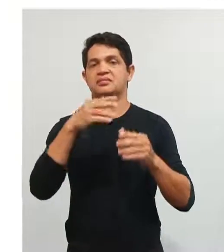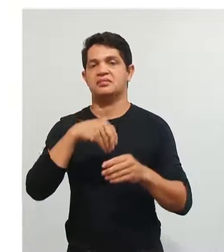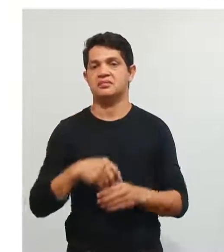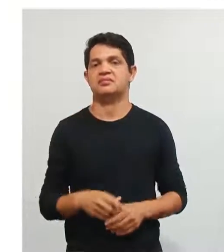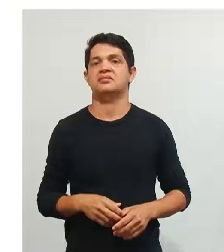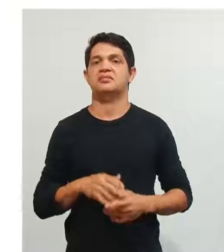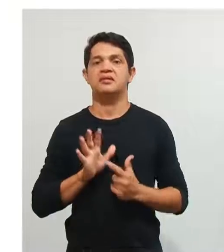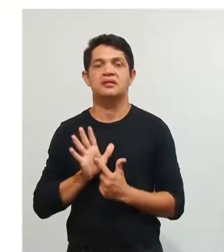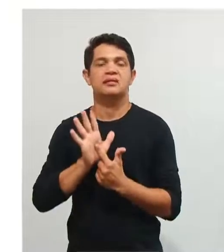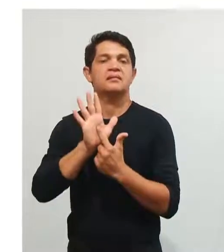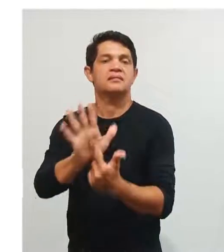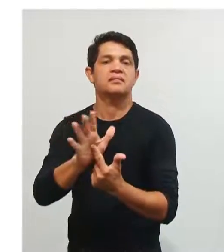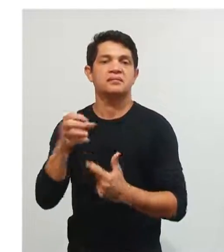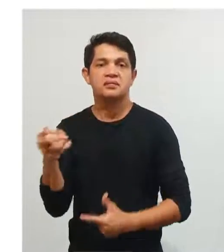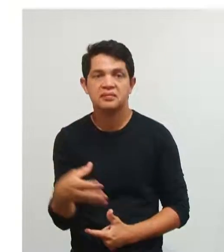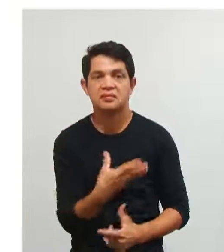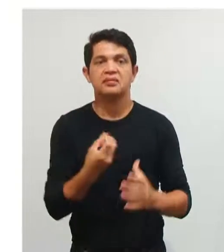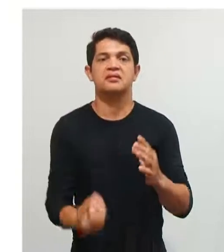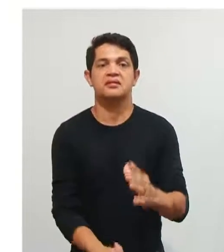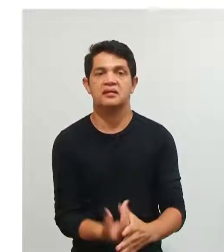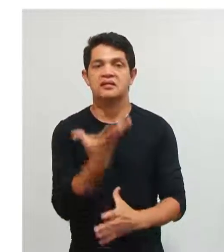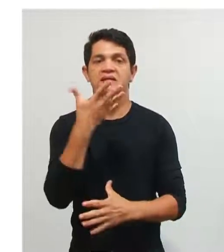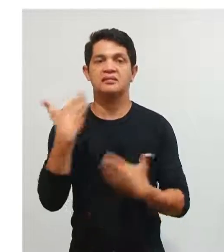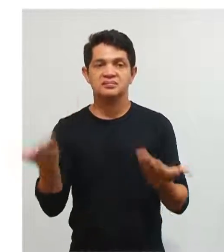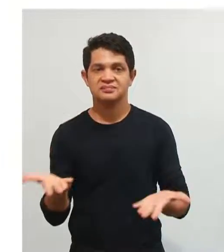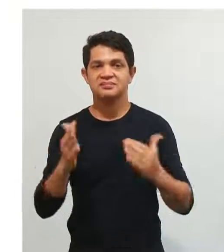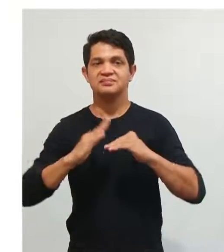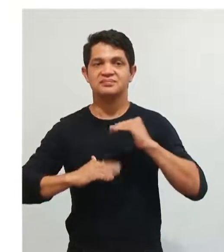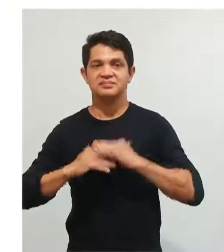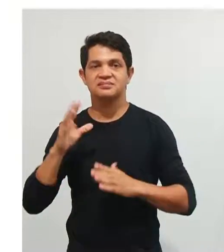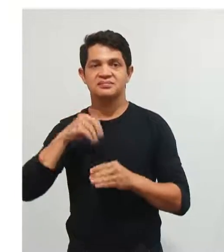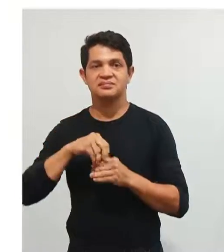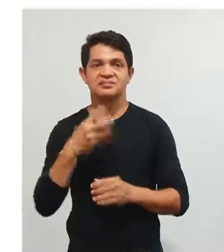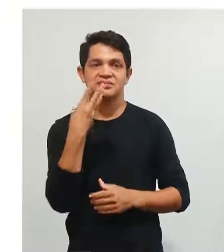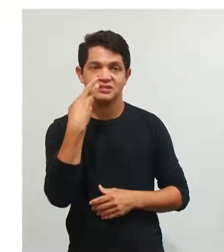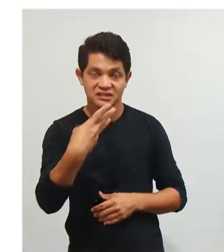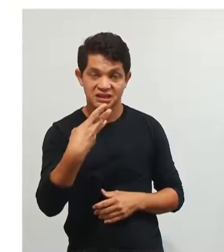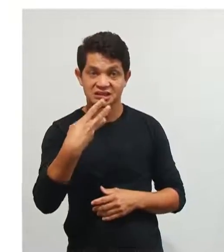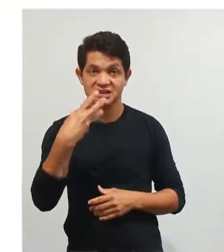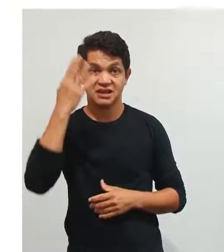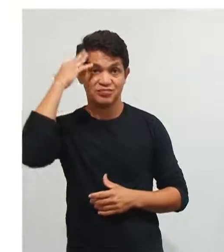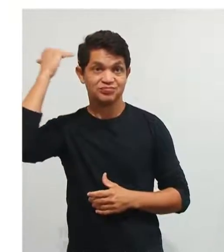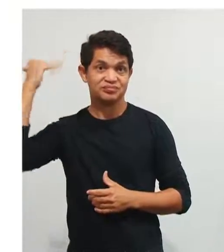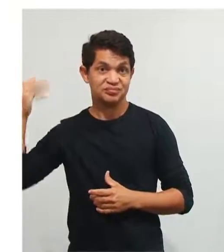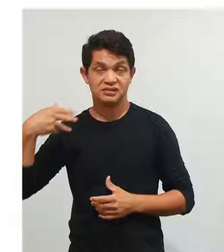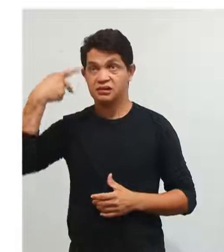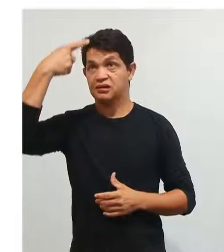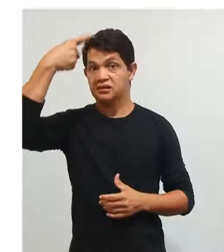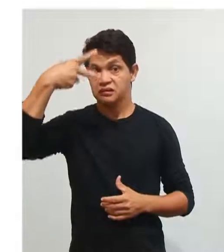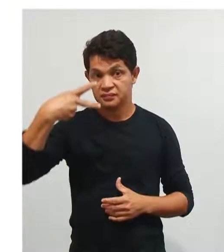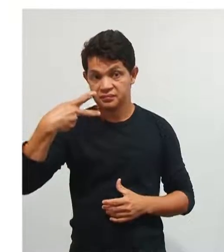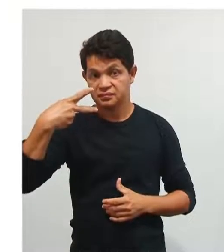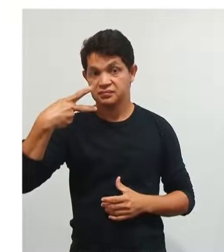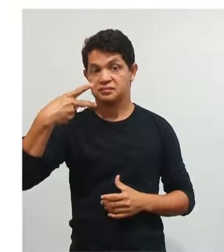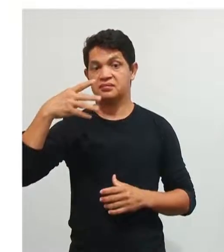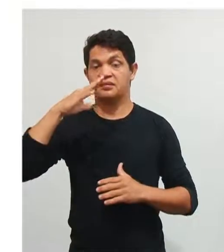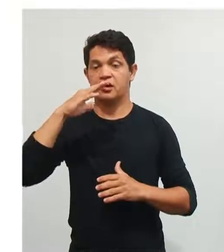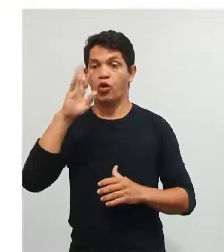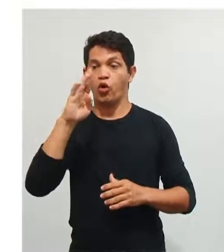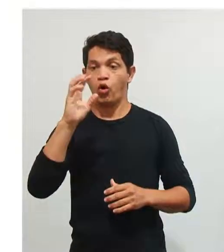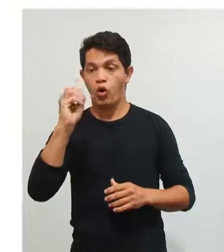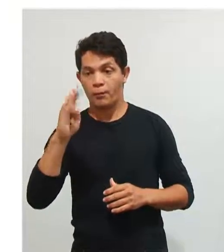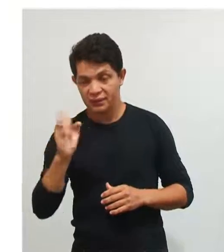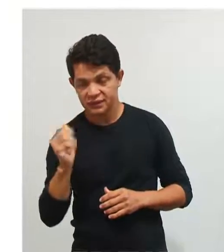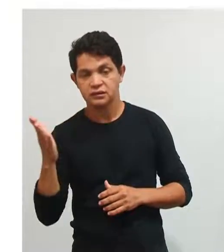Para representar essa nova geração, foram selecionados 3 artistas: Roberto Carlos,